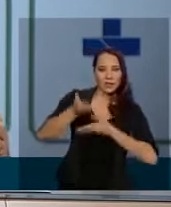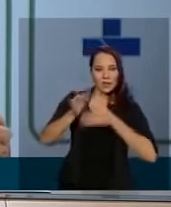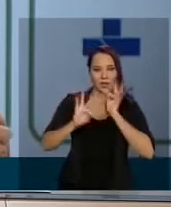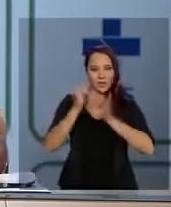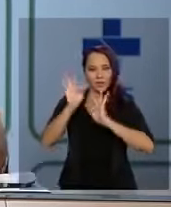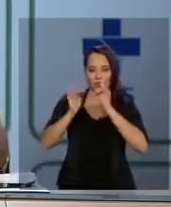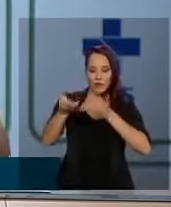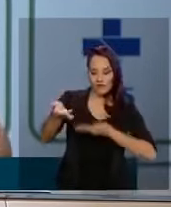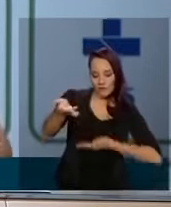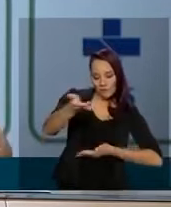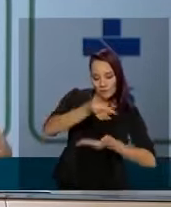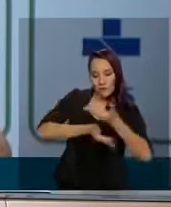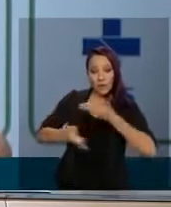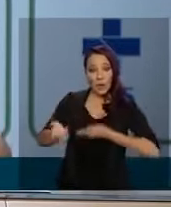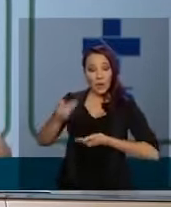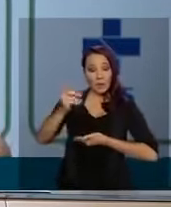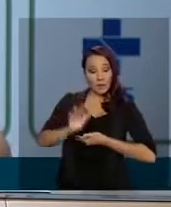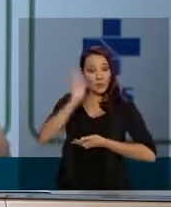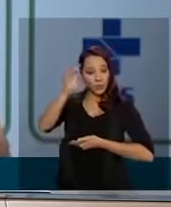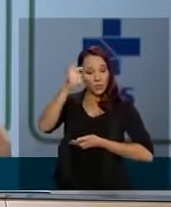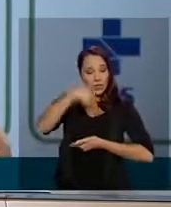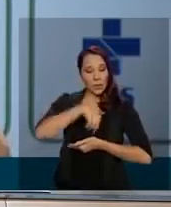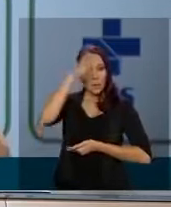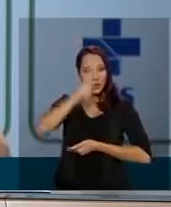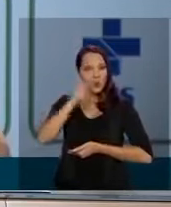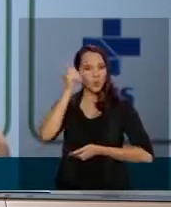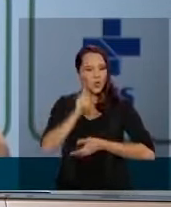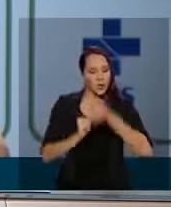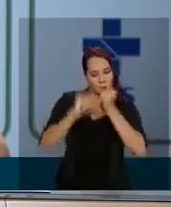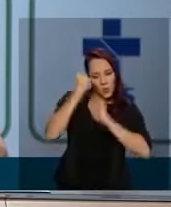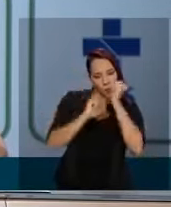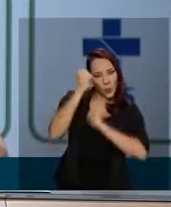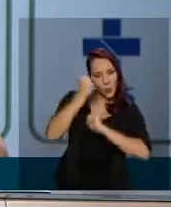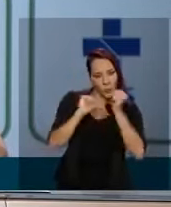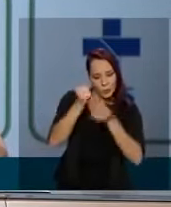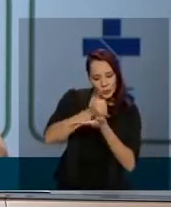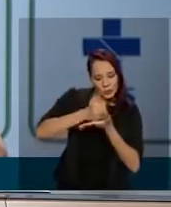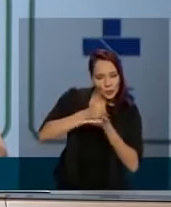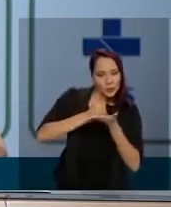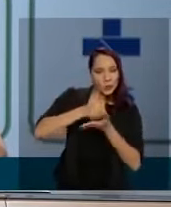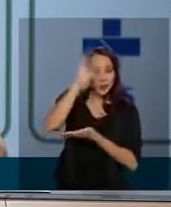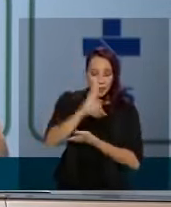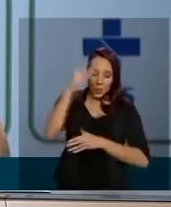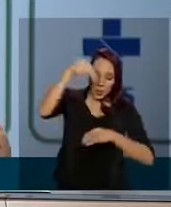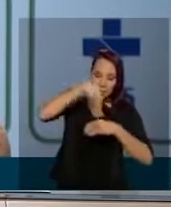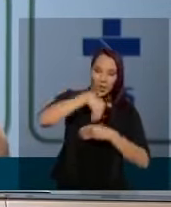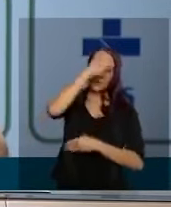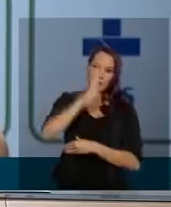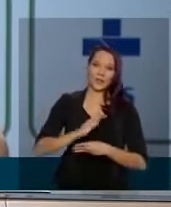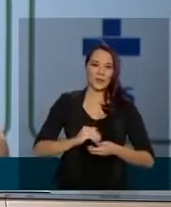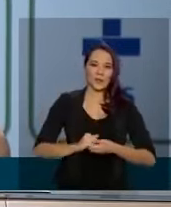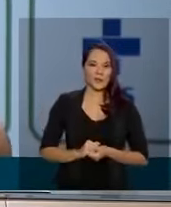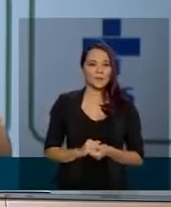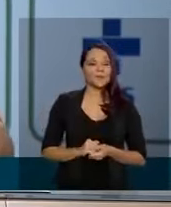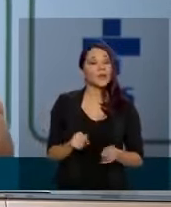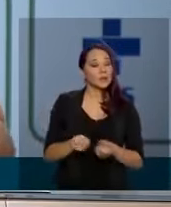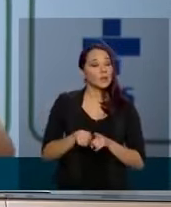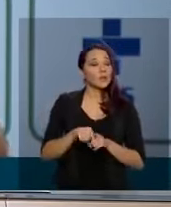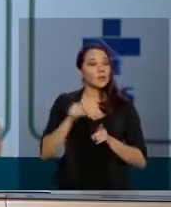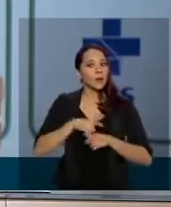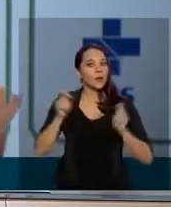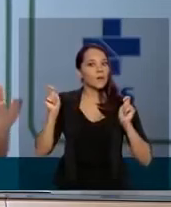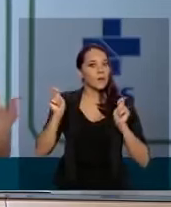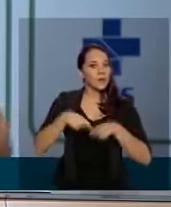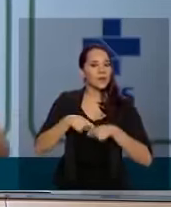tecnologia para que o Brasil possa produzir essa vacina em território brasileiro, além de termos uma competência